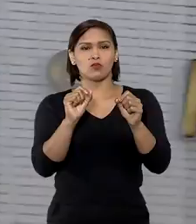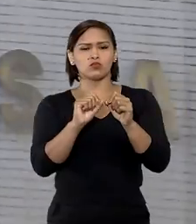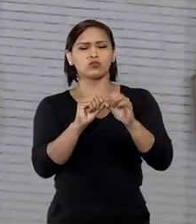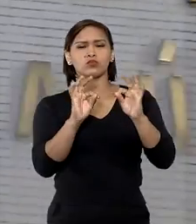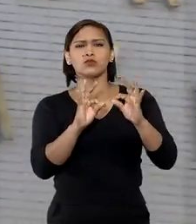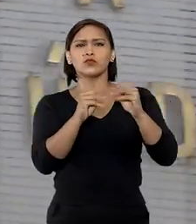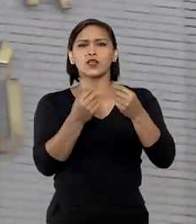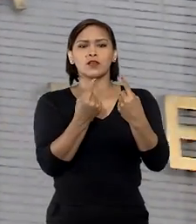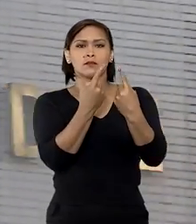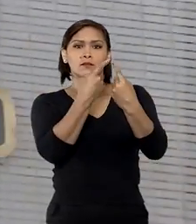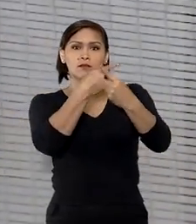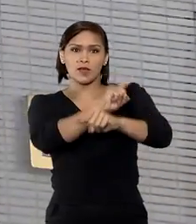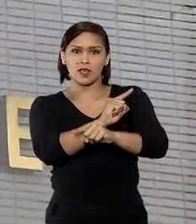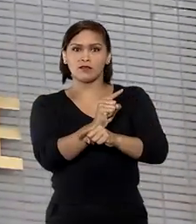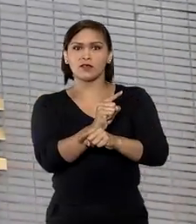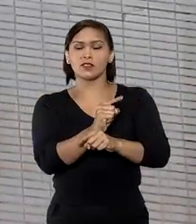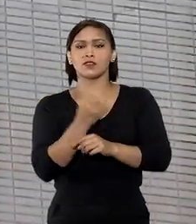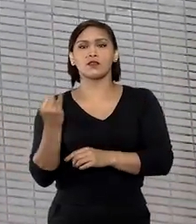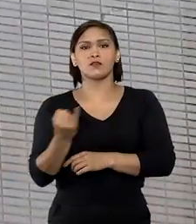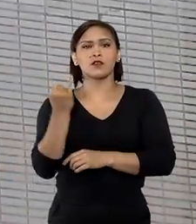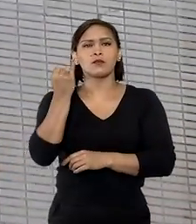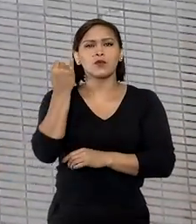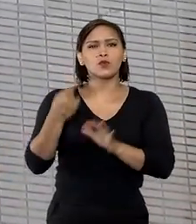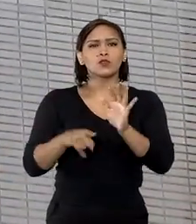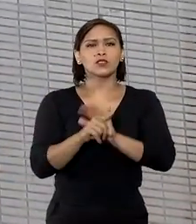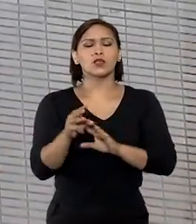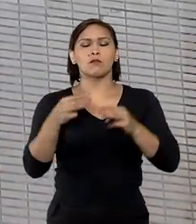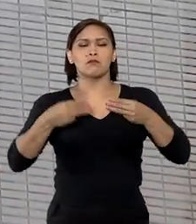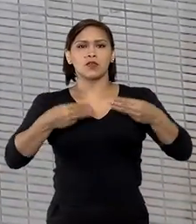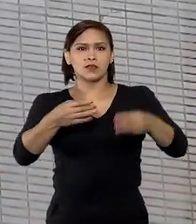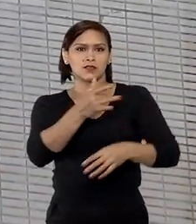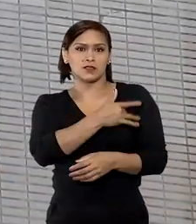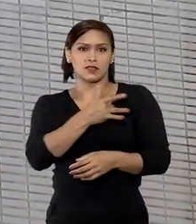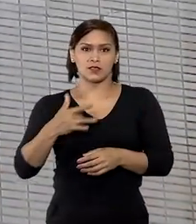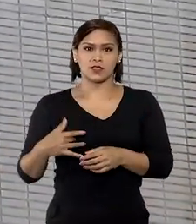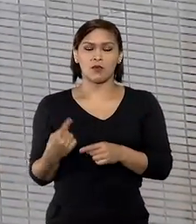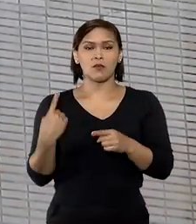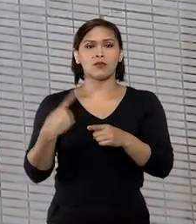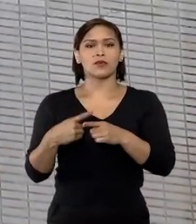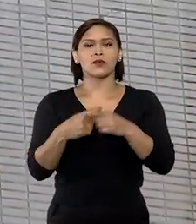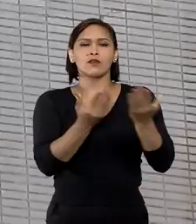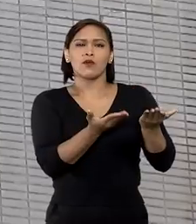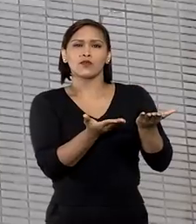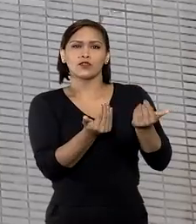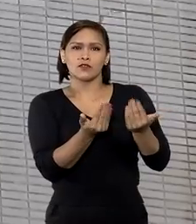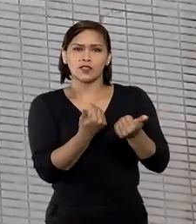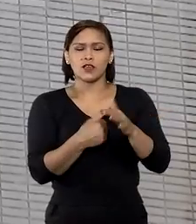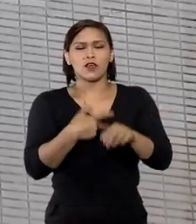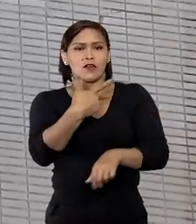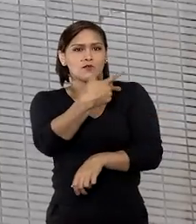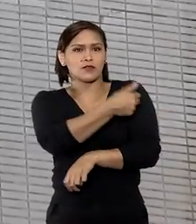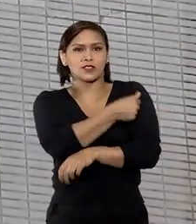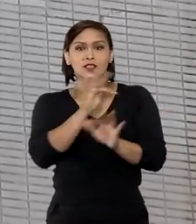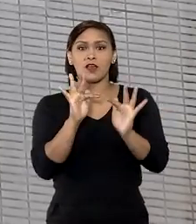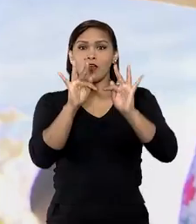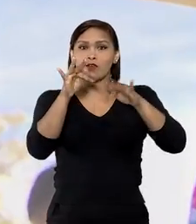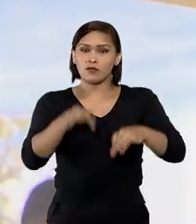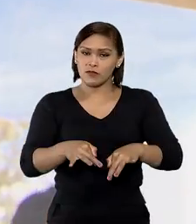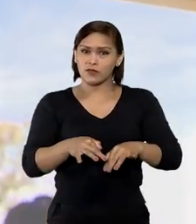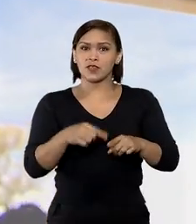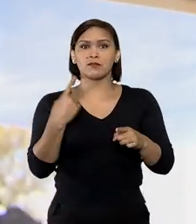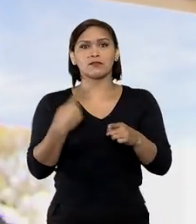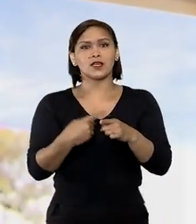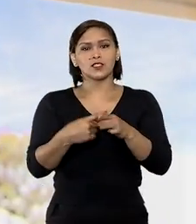autores haveria uma inversão de prioridades por parte do Ministério da Saúde pois os adolescentes serão vacinados por